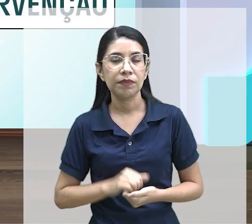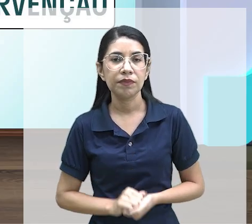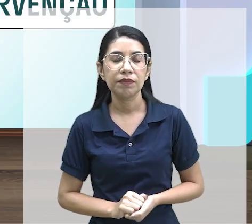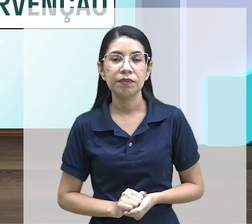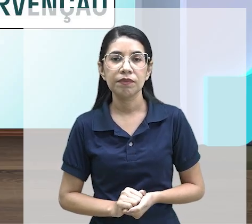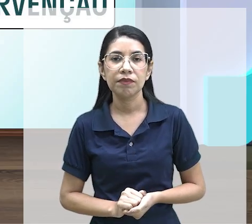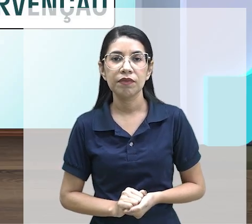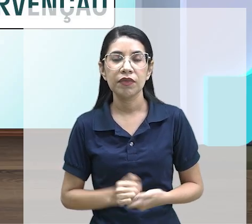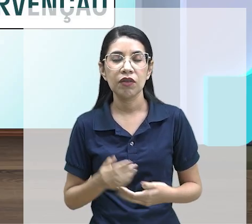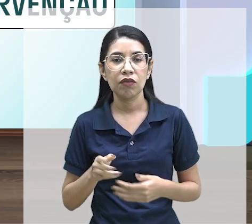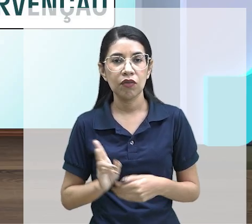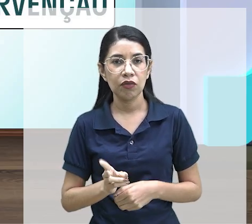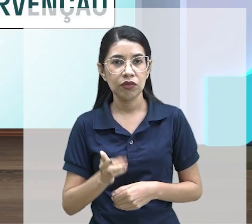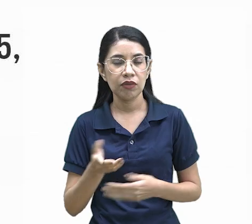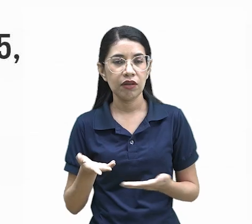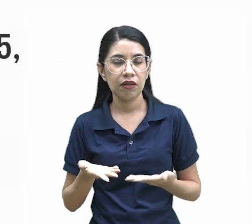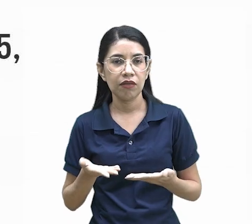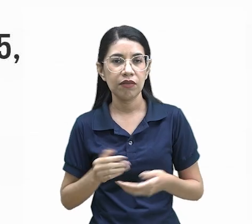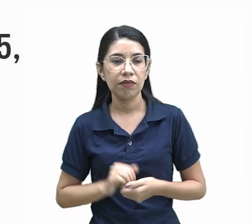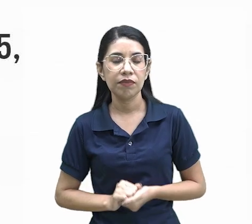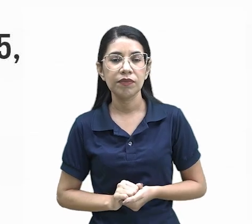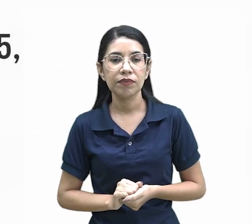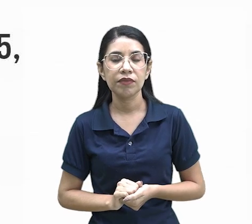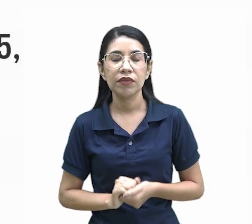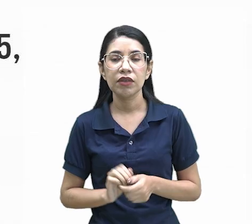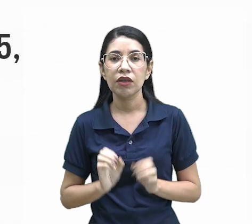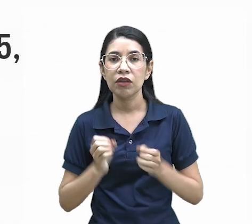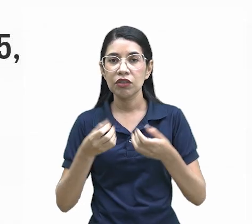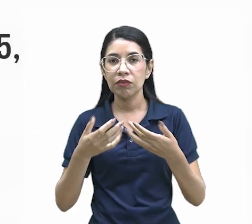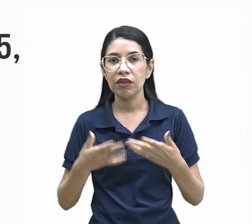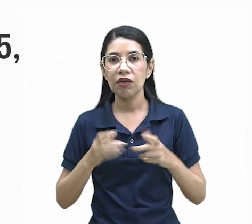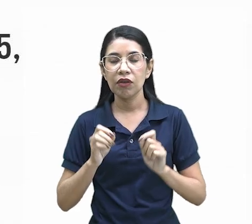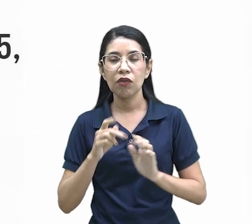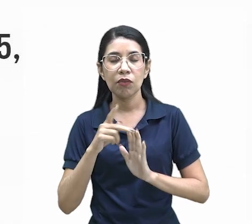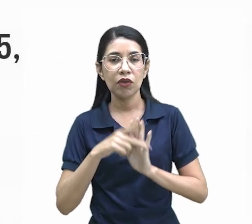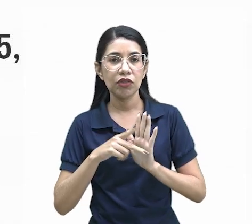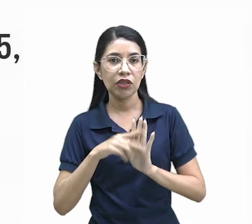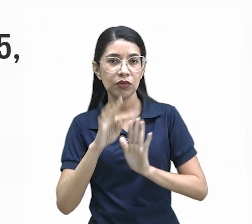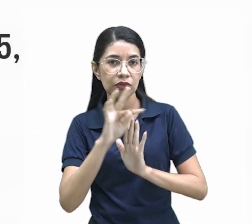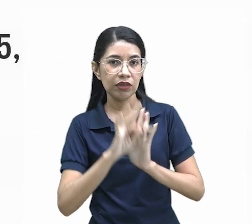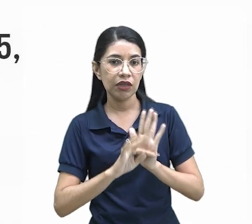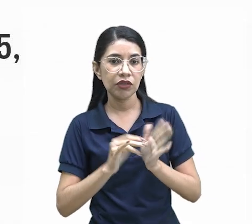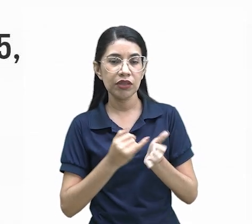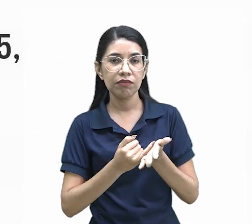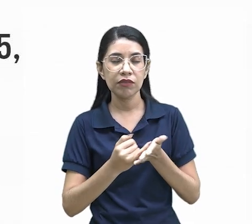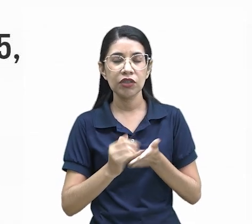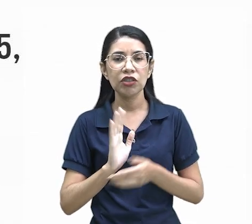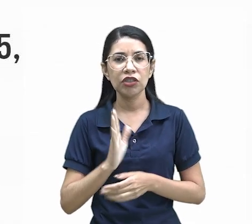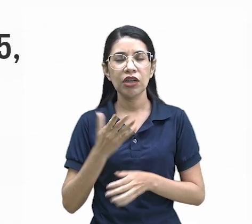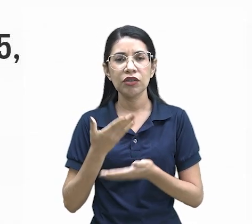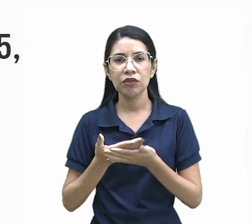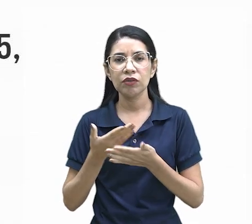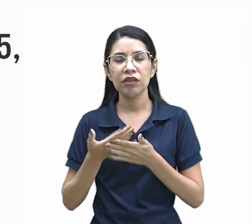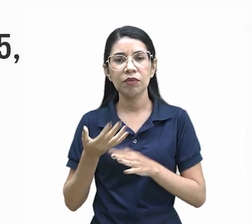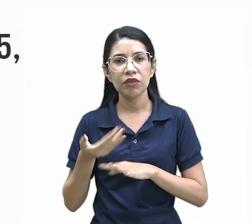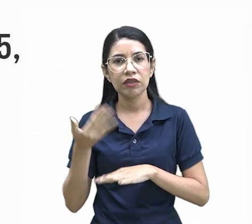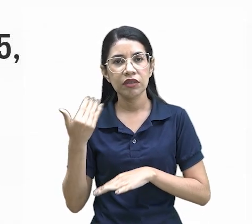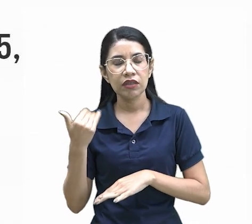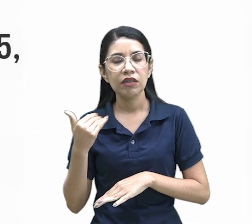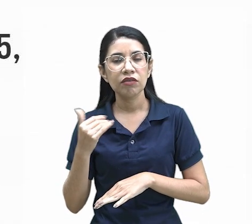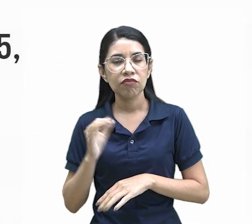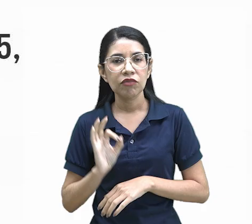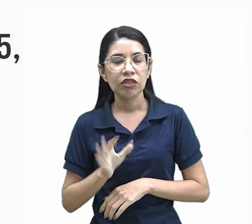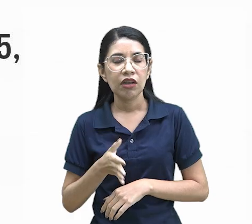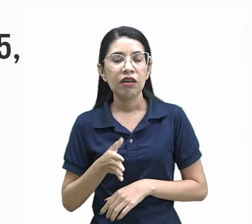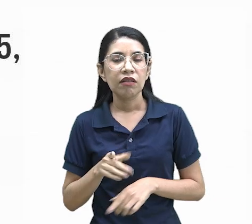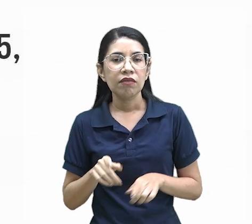Então, vamos continuar a nossa aula falando sobre o projeto de texto e a introdução. Inclusive, nós já vimos, né, em outras